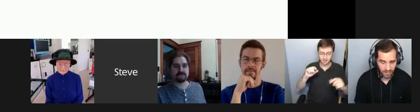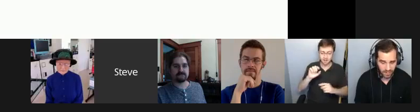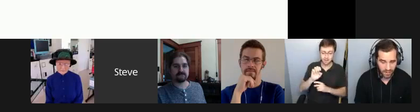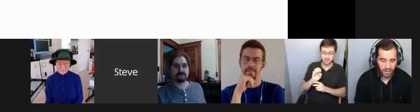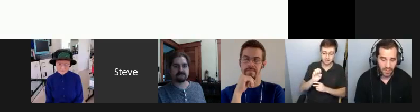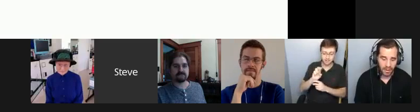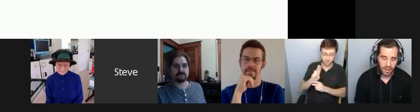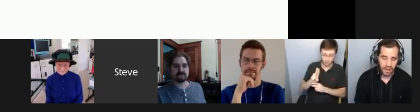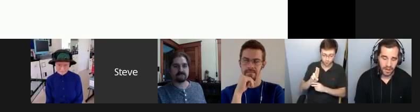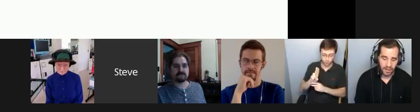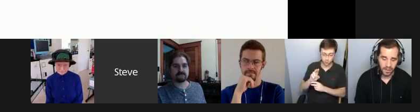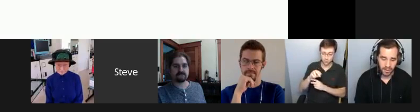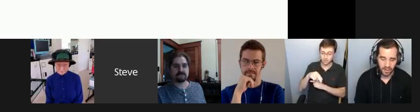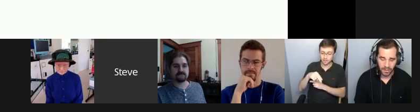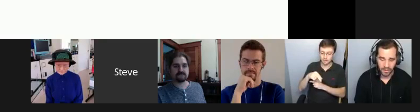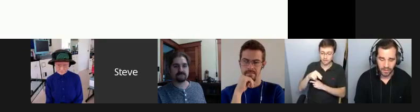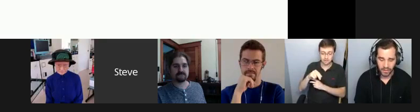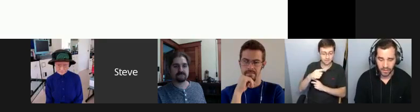muitos anos.